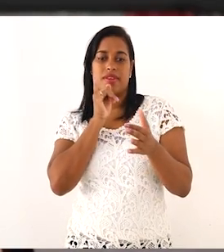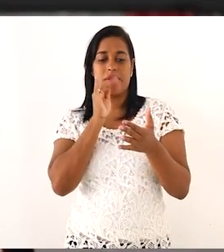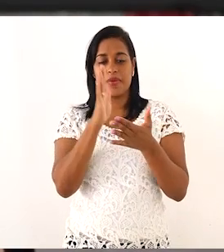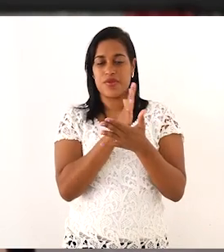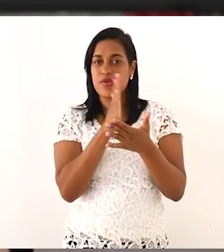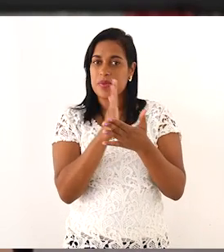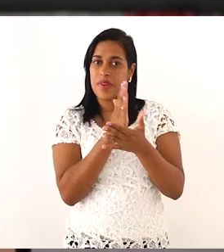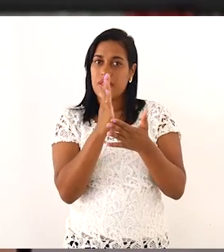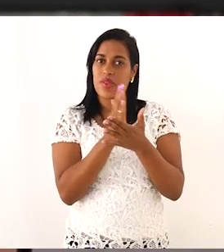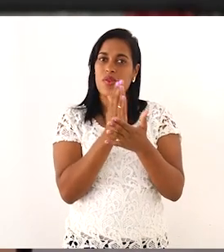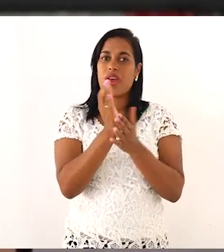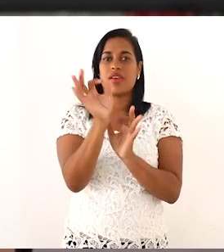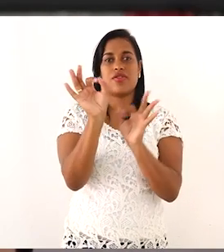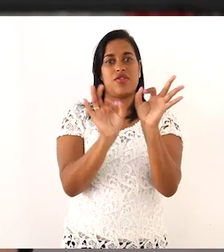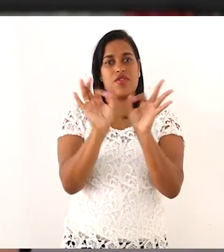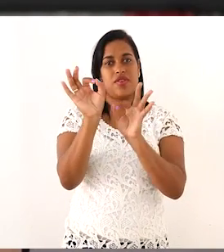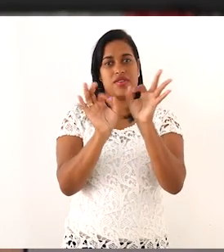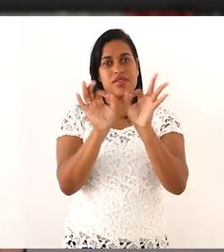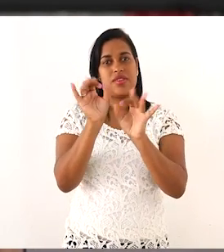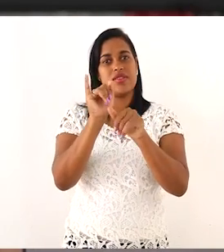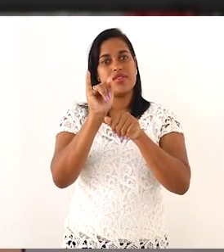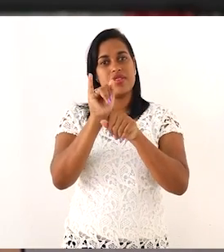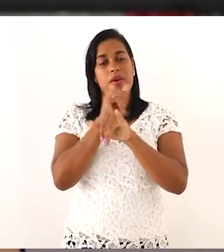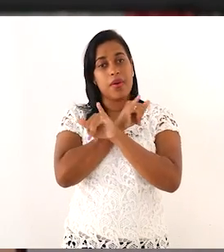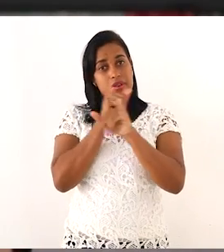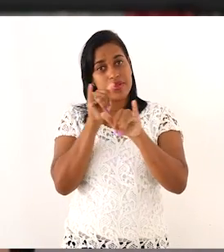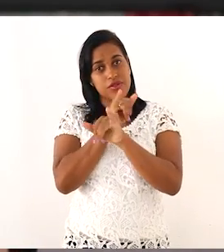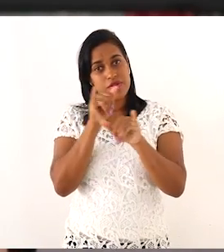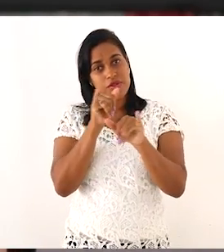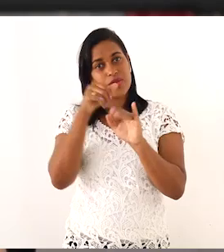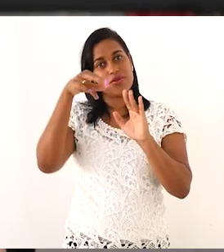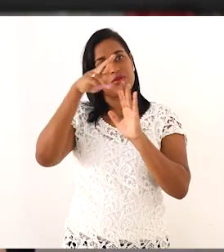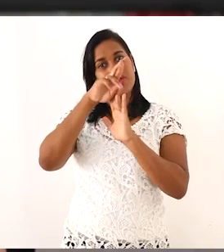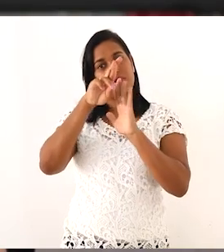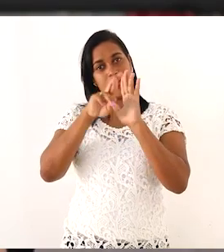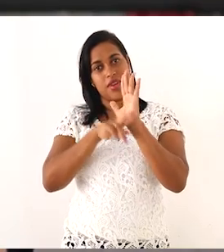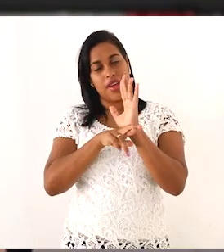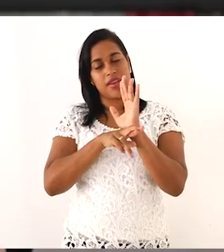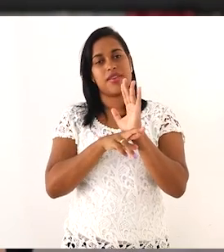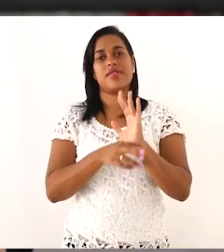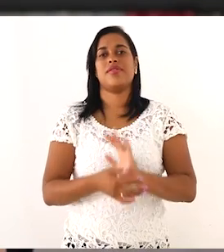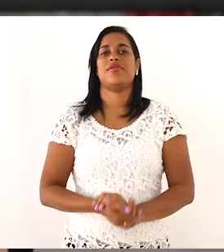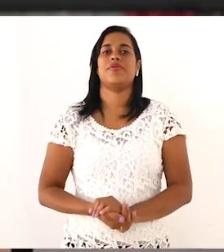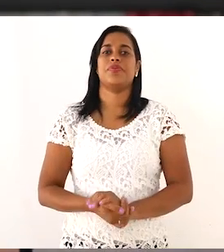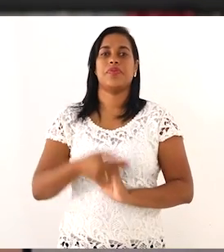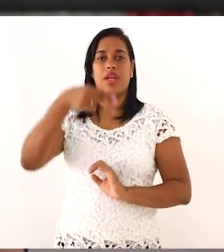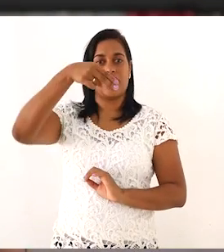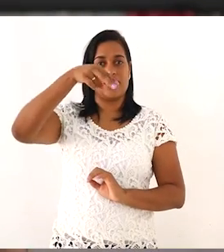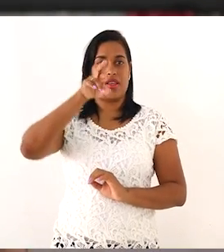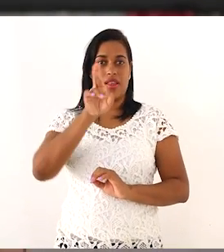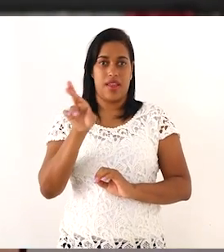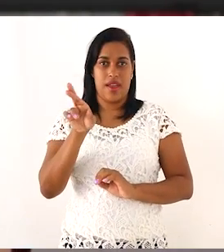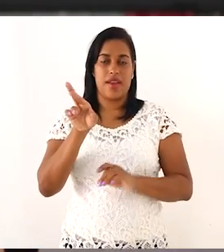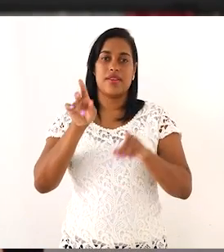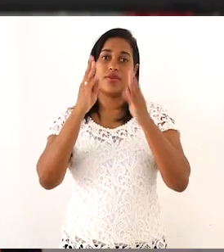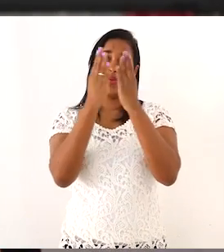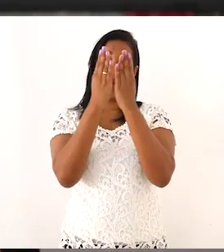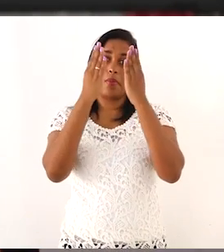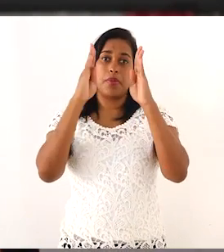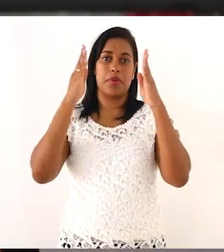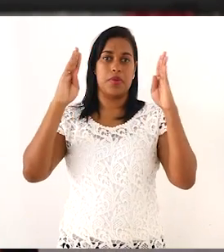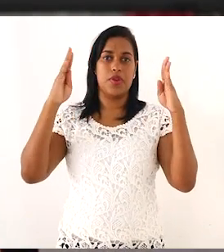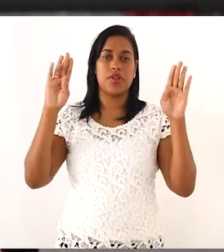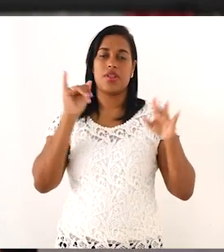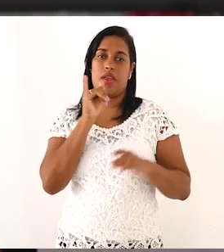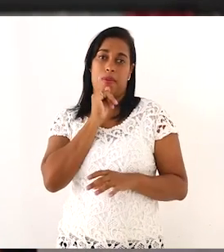da organização, as instruções normativas no trabalho. Numa biblioteca, nós teríamos